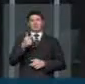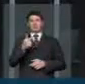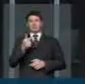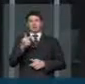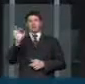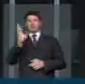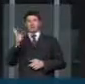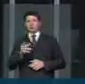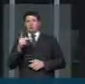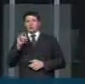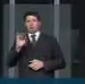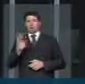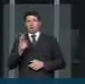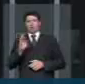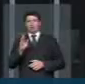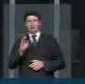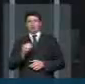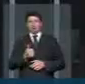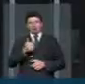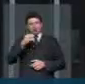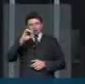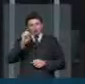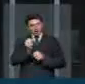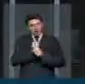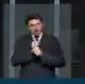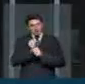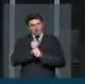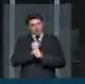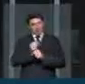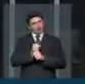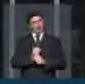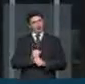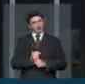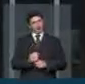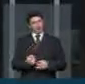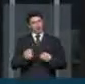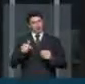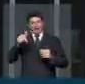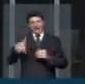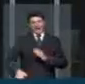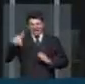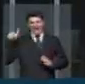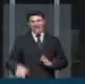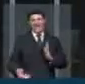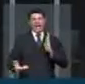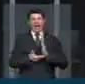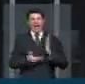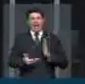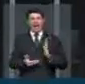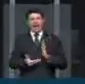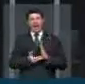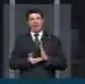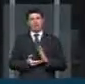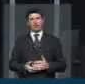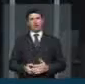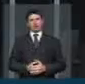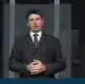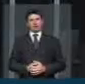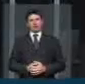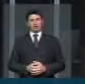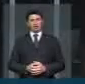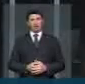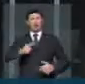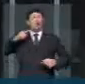7% do PIB em 10 anos. Essa casa, a Câmara dos Deputados,